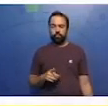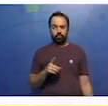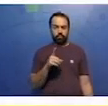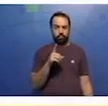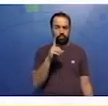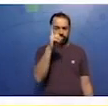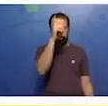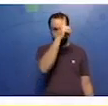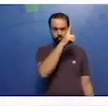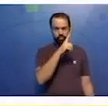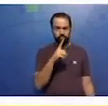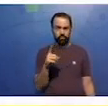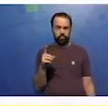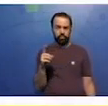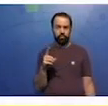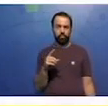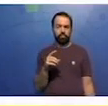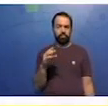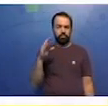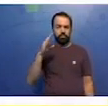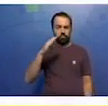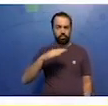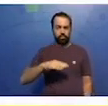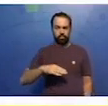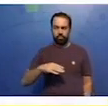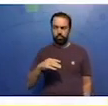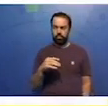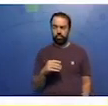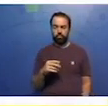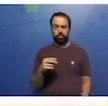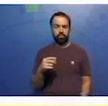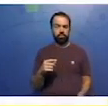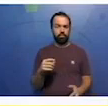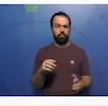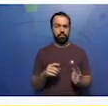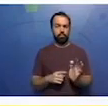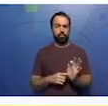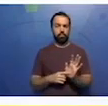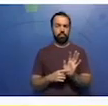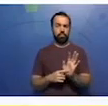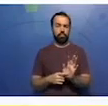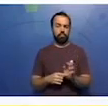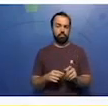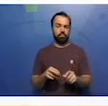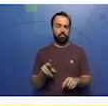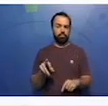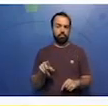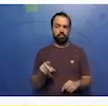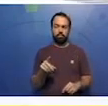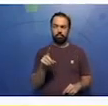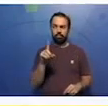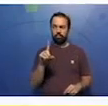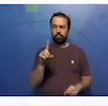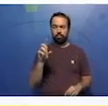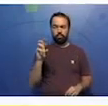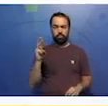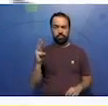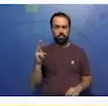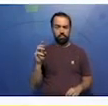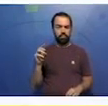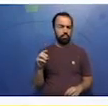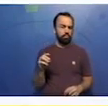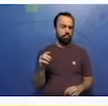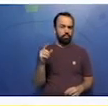1h da tarde ou 13 horas. 7 horas da noite ou 19 horas e assim por diante. Por